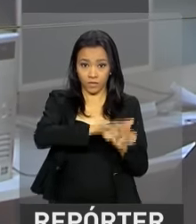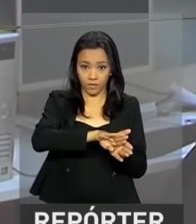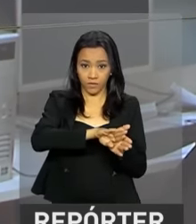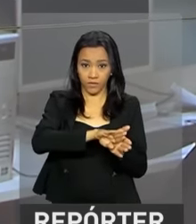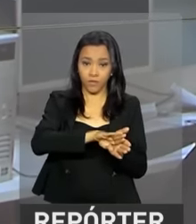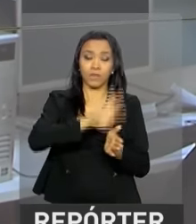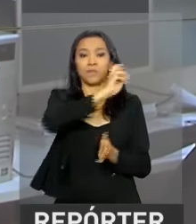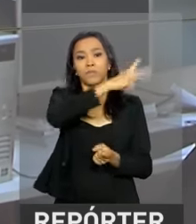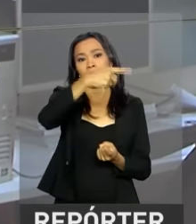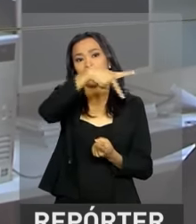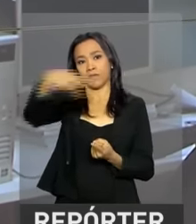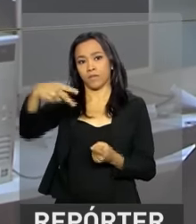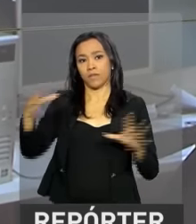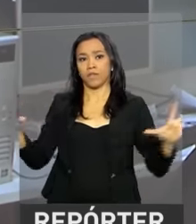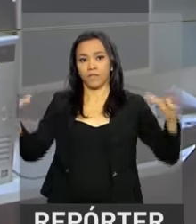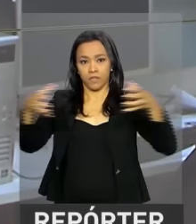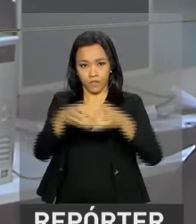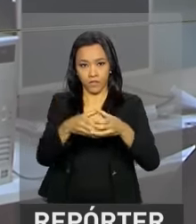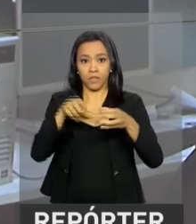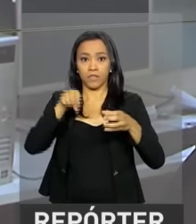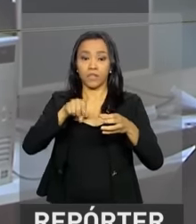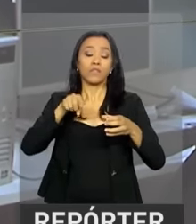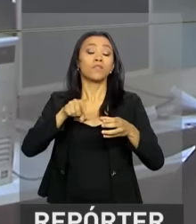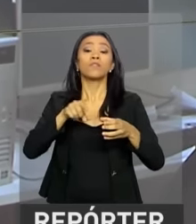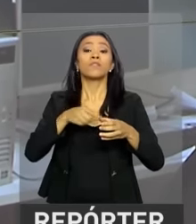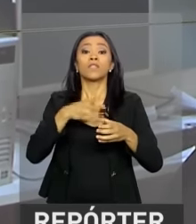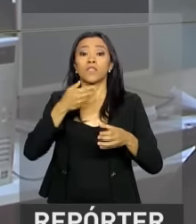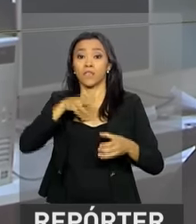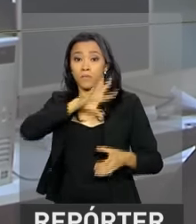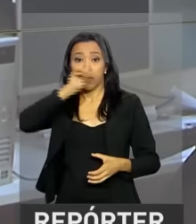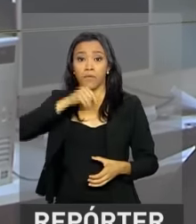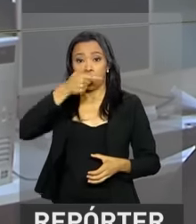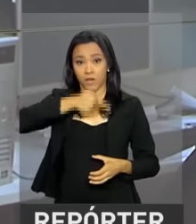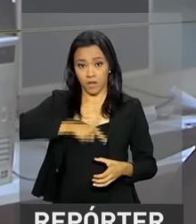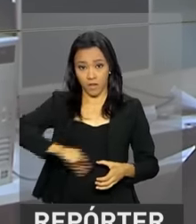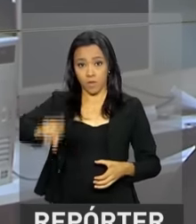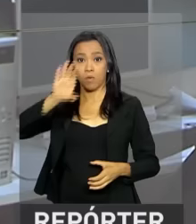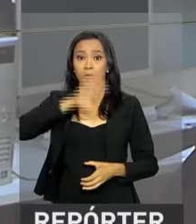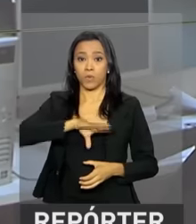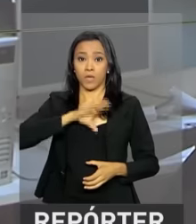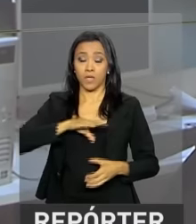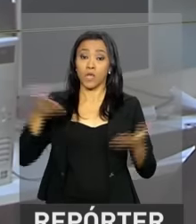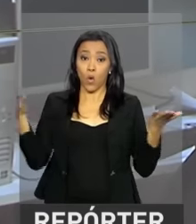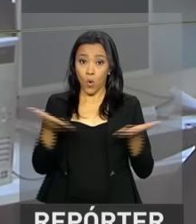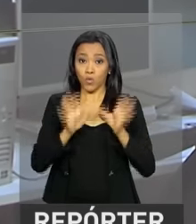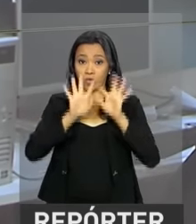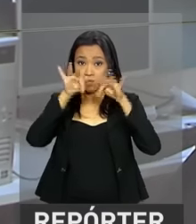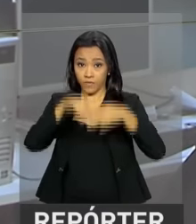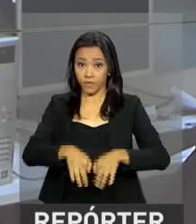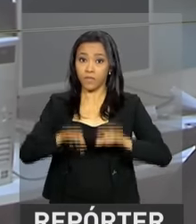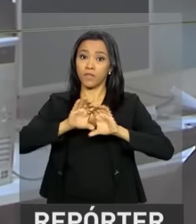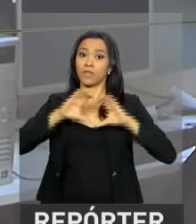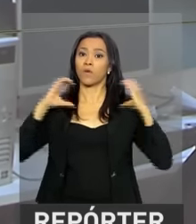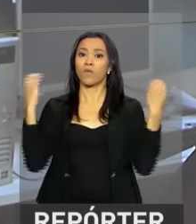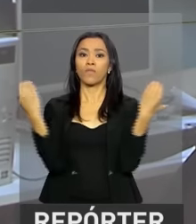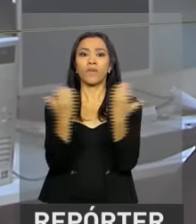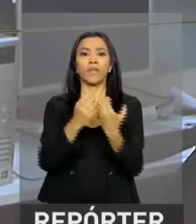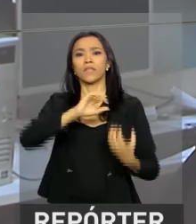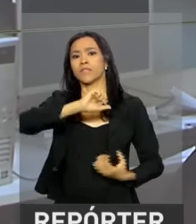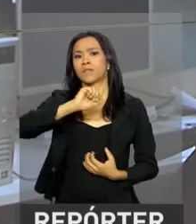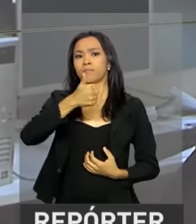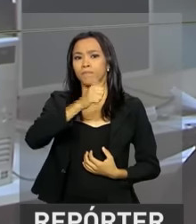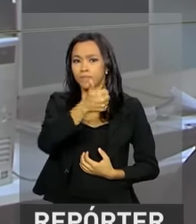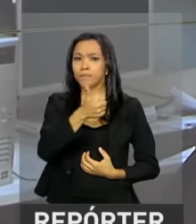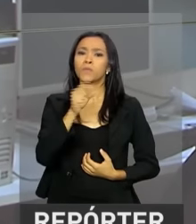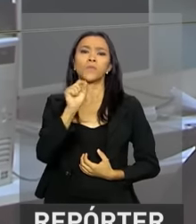chefes de estado e de governo da comunidade de Países de Língua Portuguesa encerram hoje em Brasília a 11ª conferência da